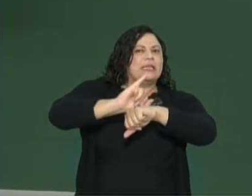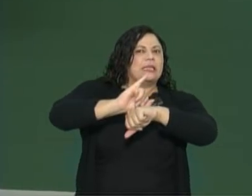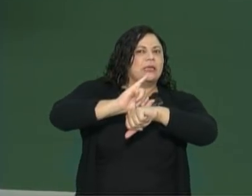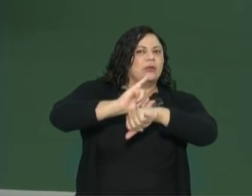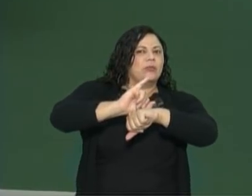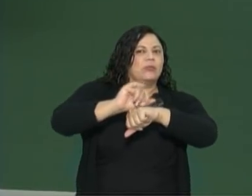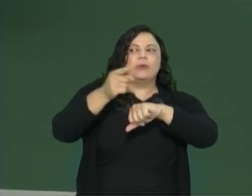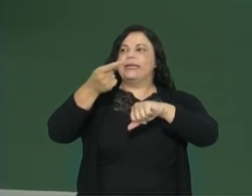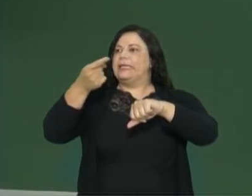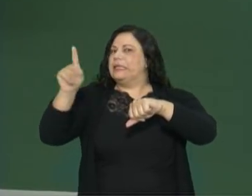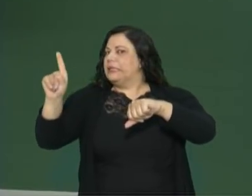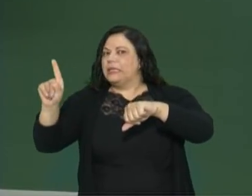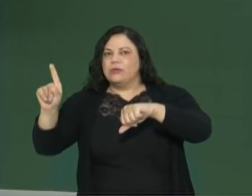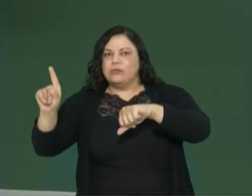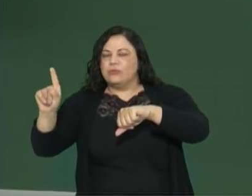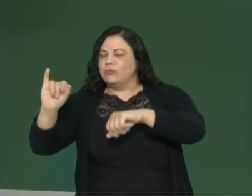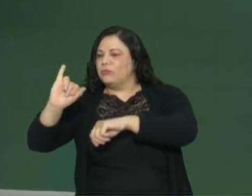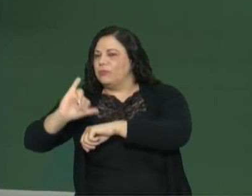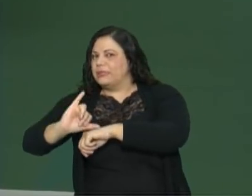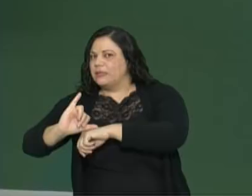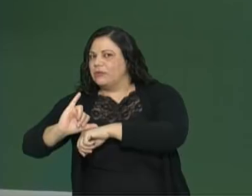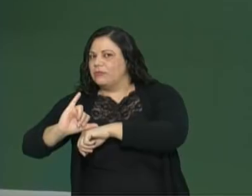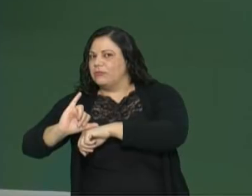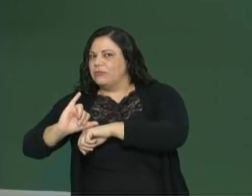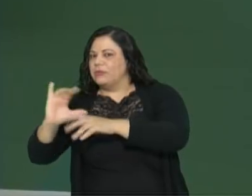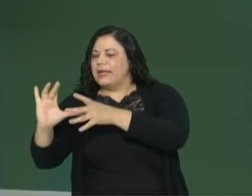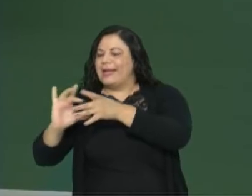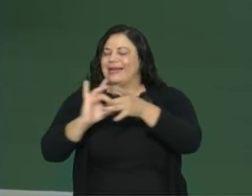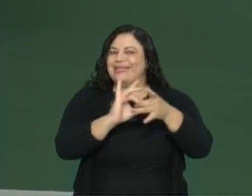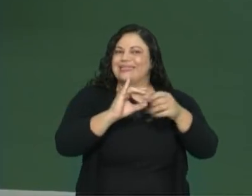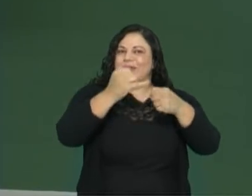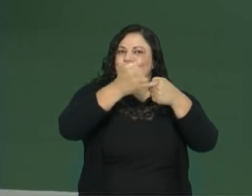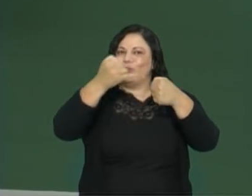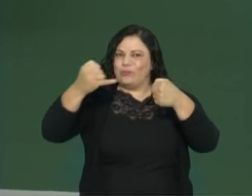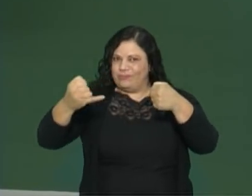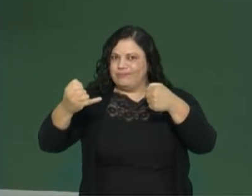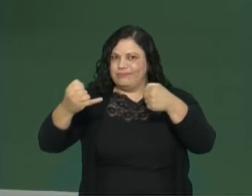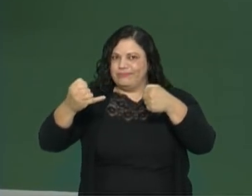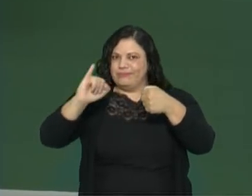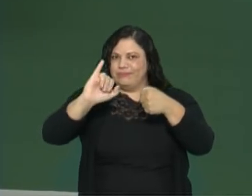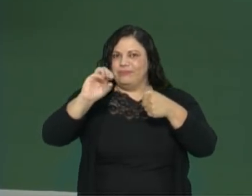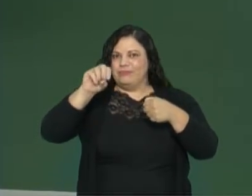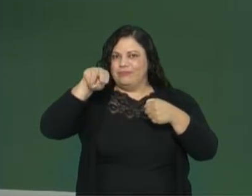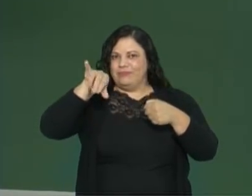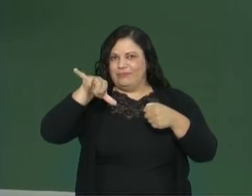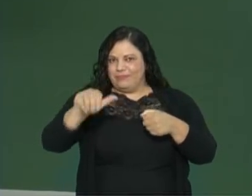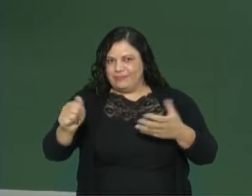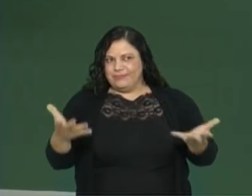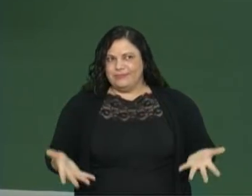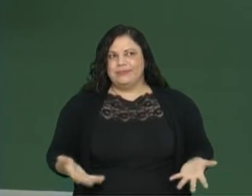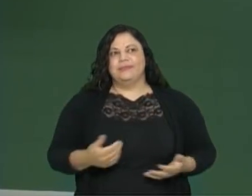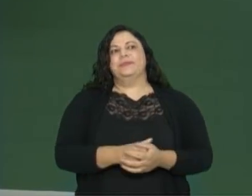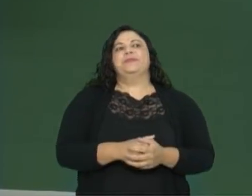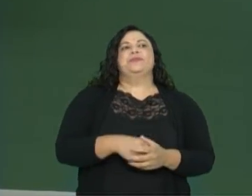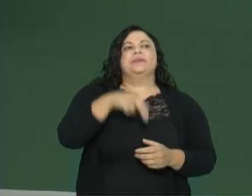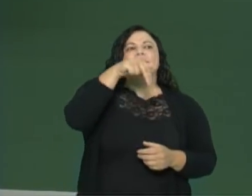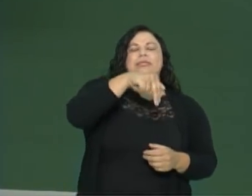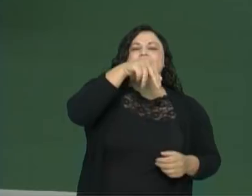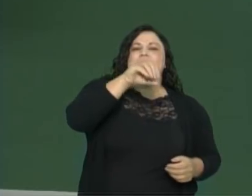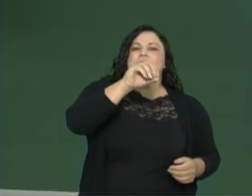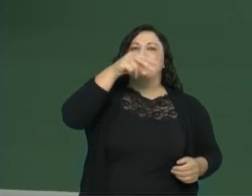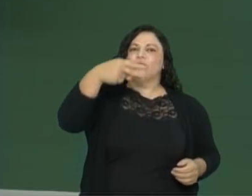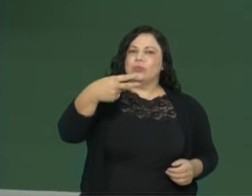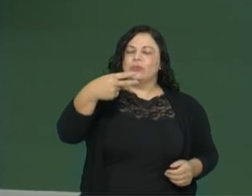metal. Metal e não metal, ligação iônica. Ah, professor, aí ficou fácil. Não metal com não